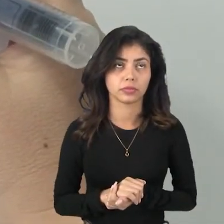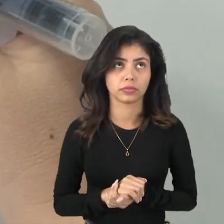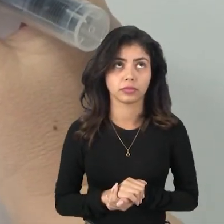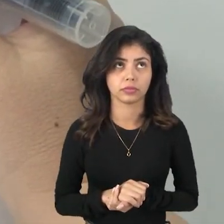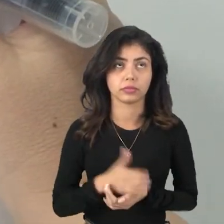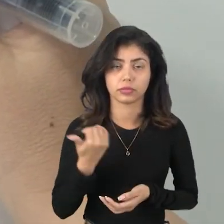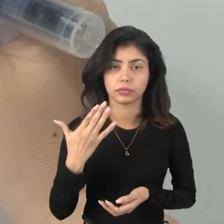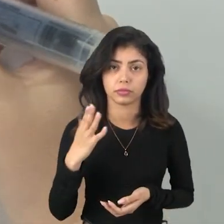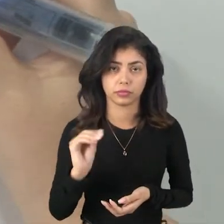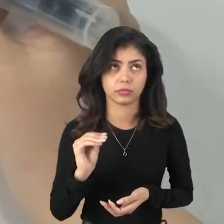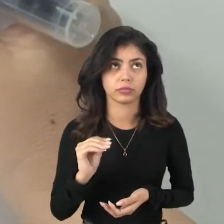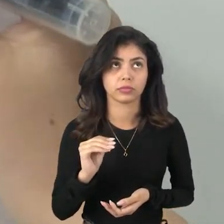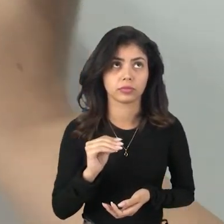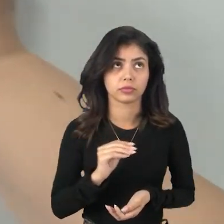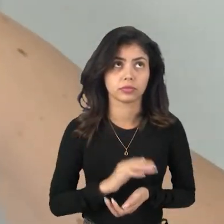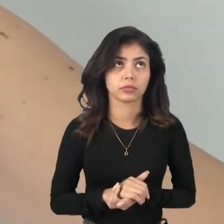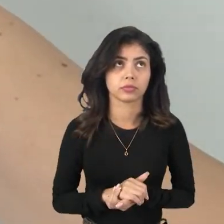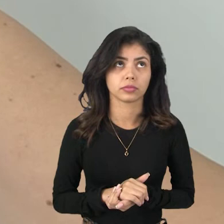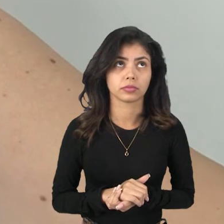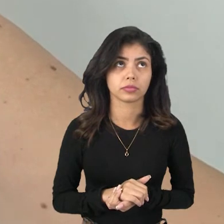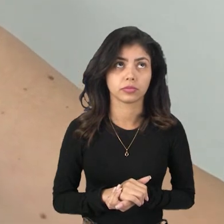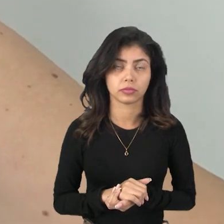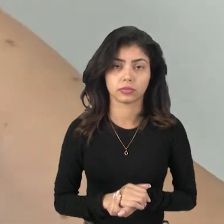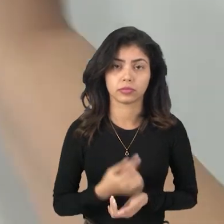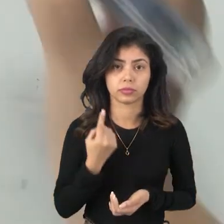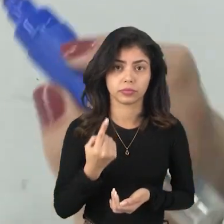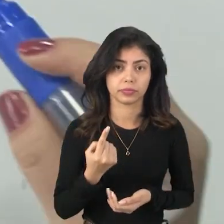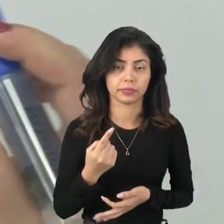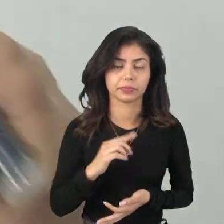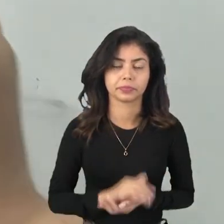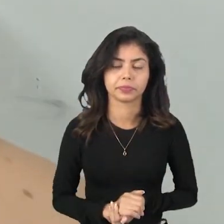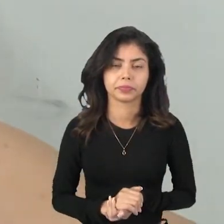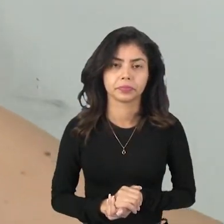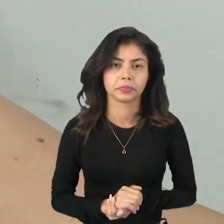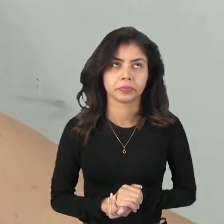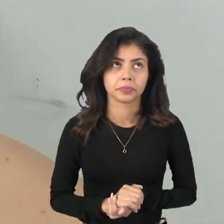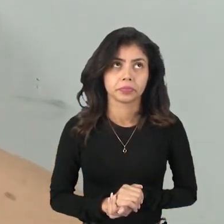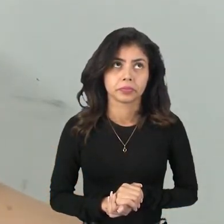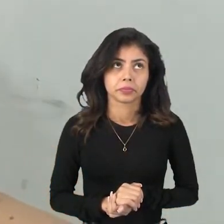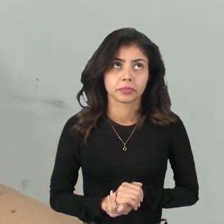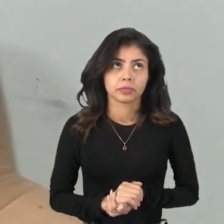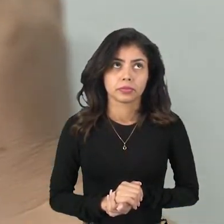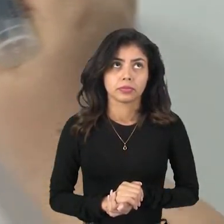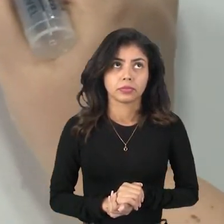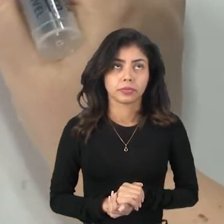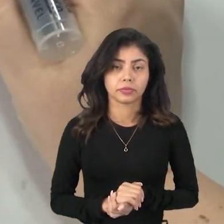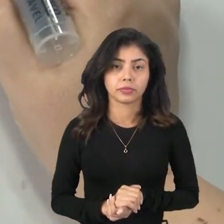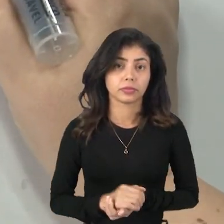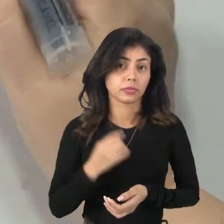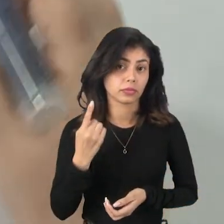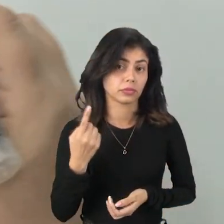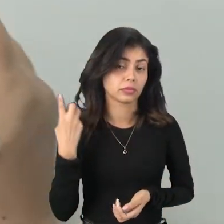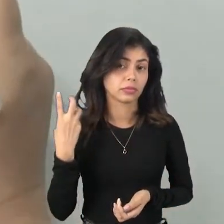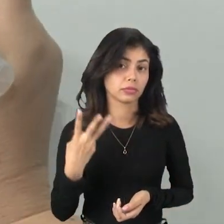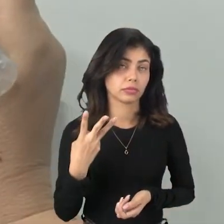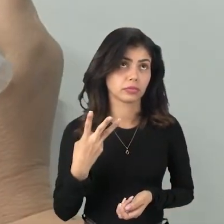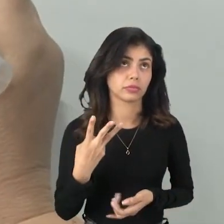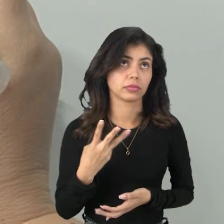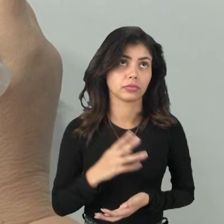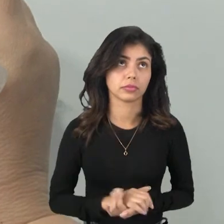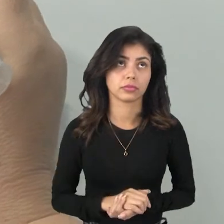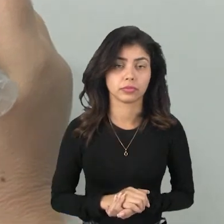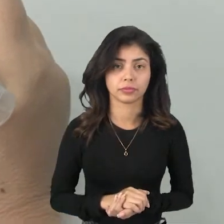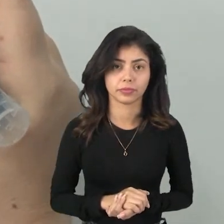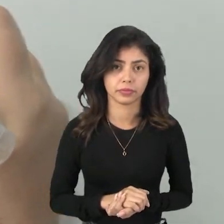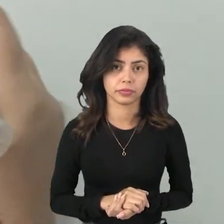tenho 10 certinho vou colocar um aqui ó bem no cantinho um mais um Eu tenho dois mais um